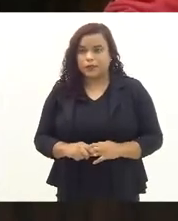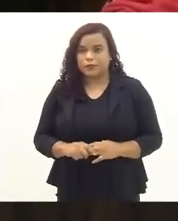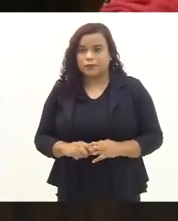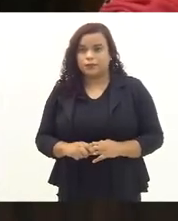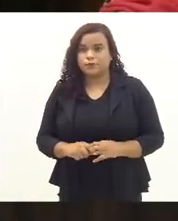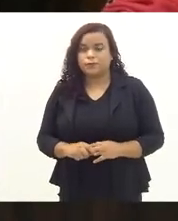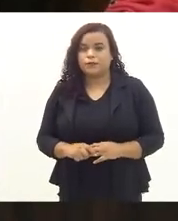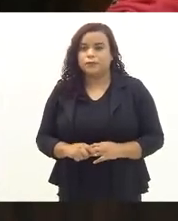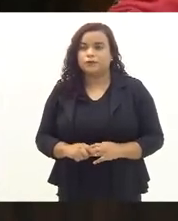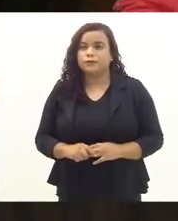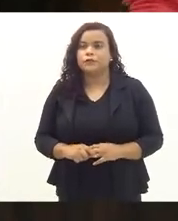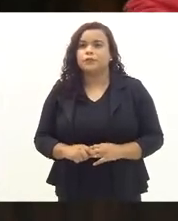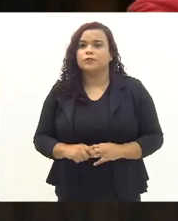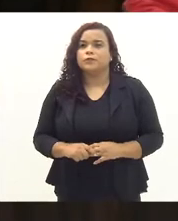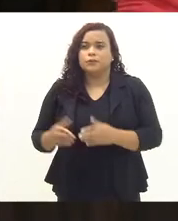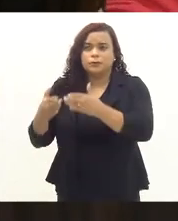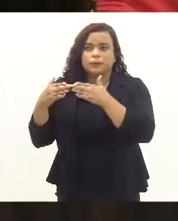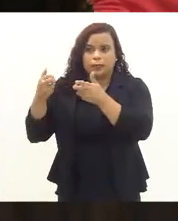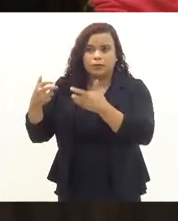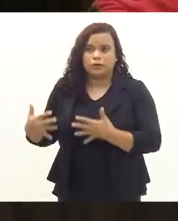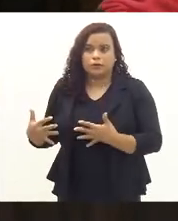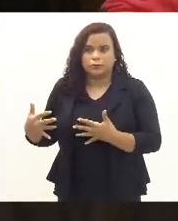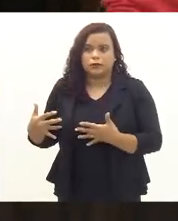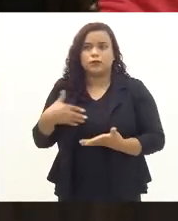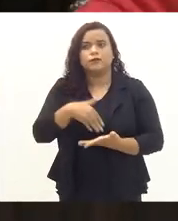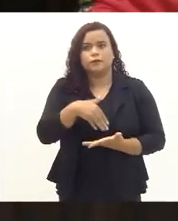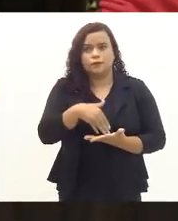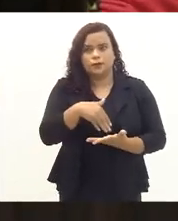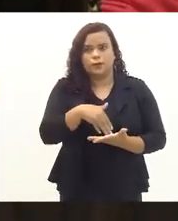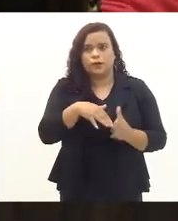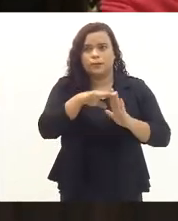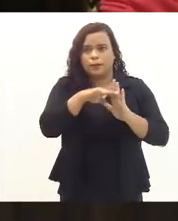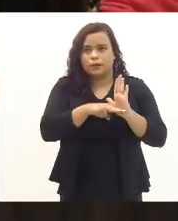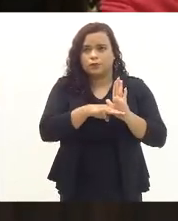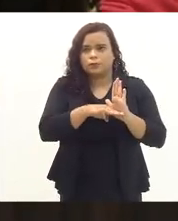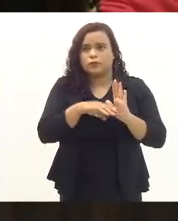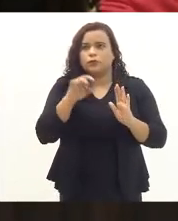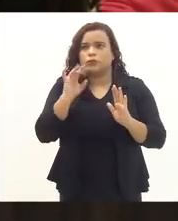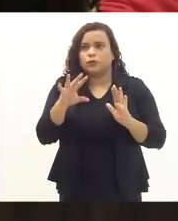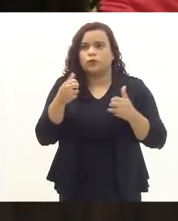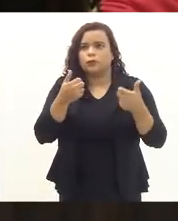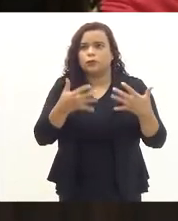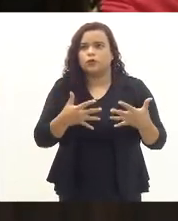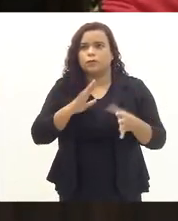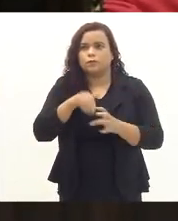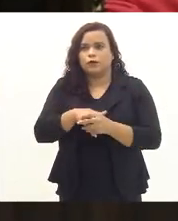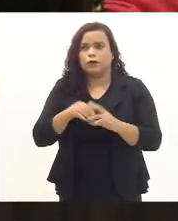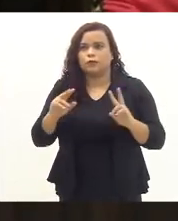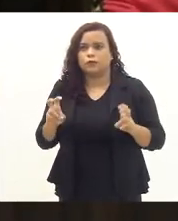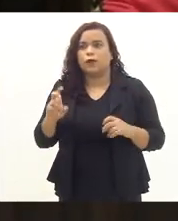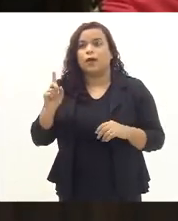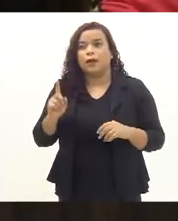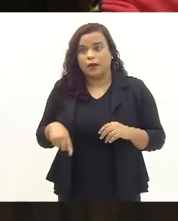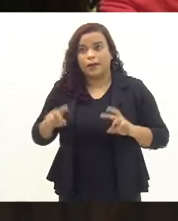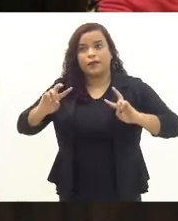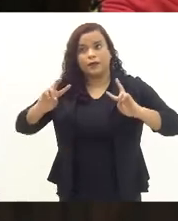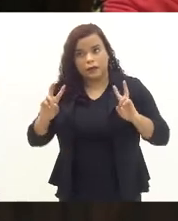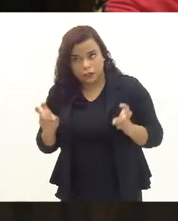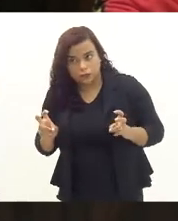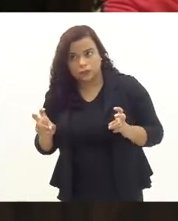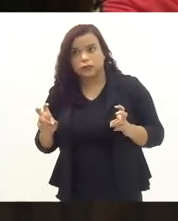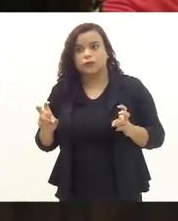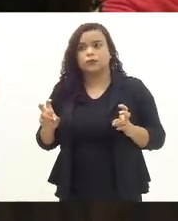e pela ordem seu presidente final da volta por favor só para conseguir na volto Então não é pela ódio questão de ordem